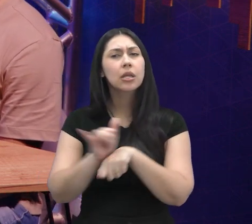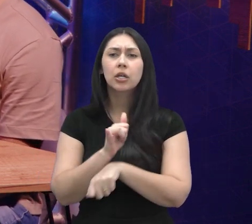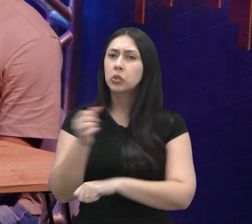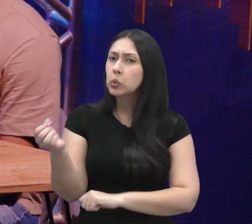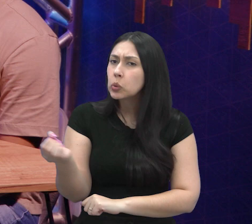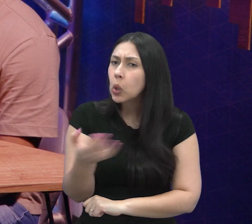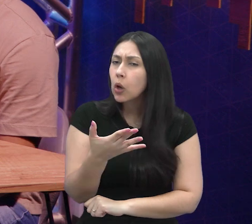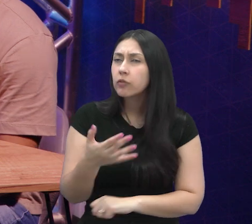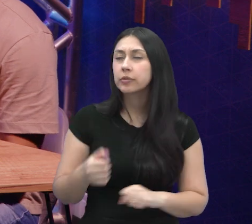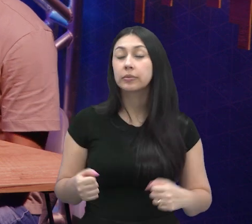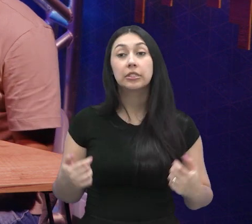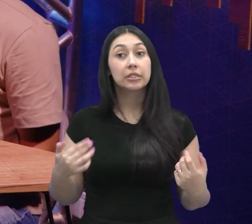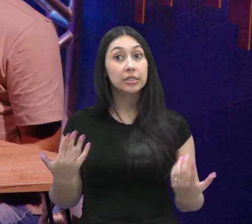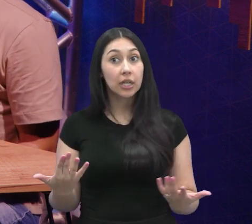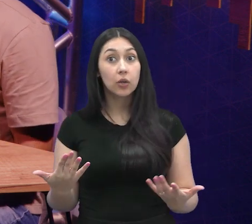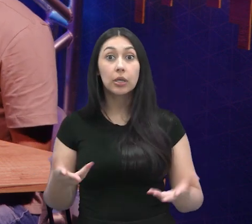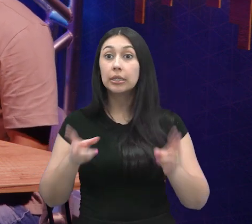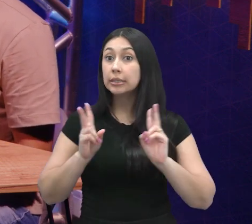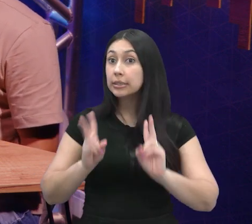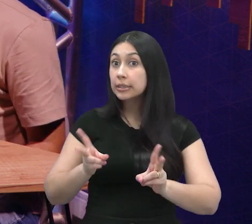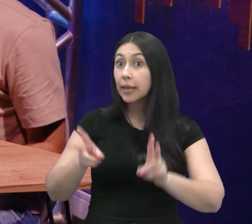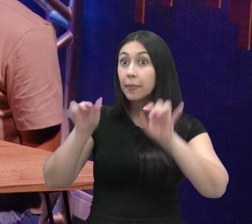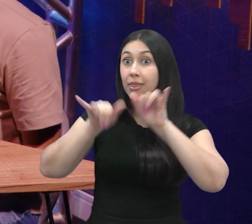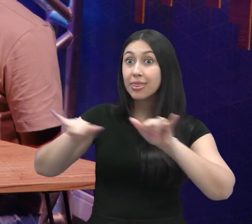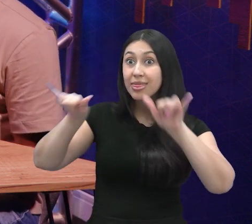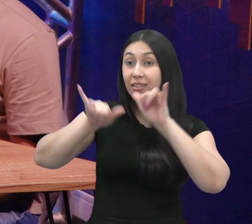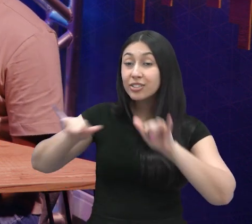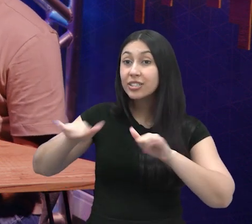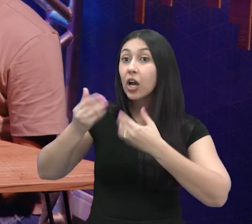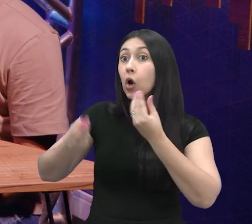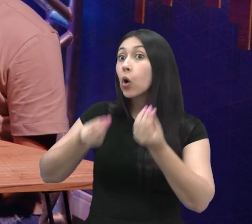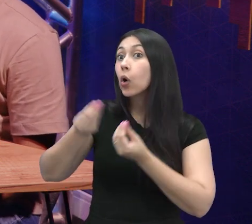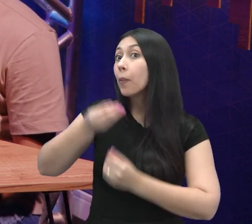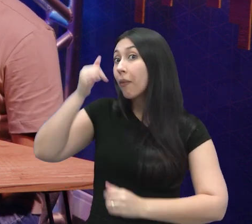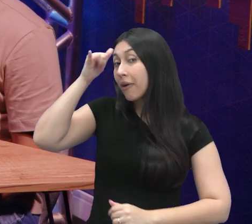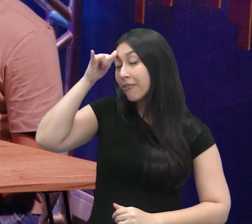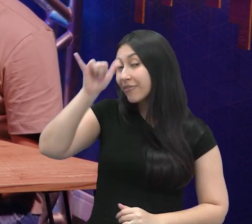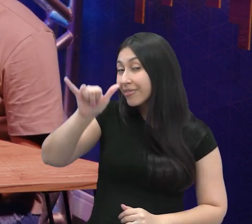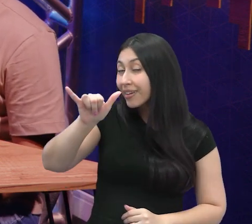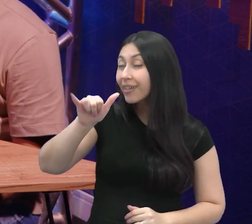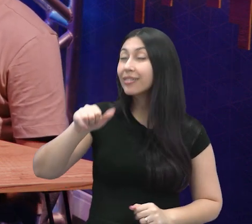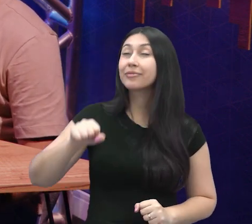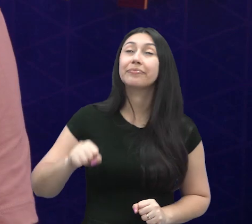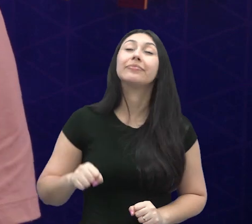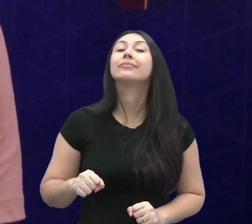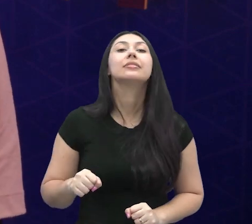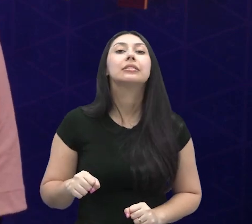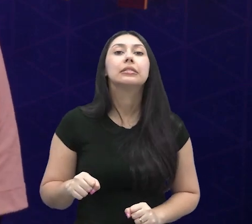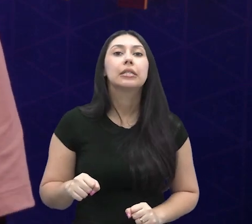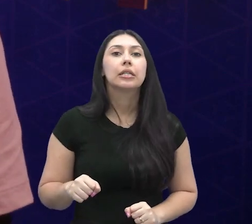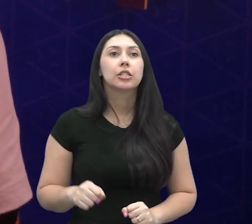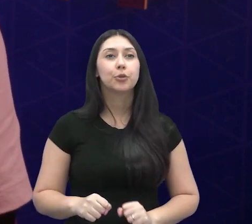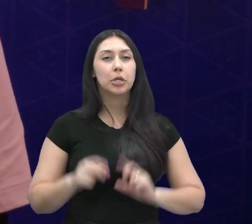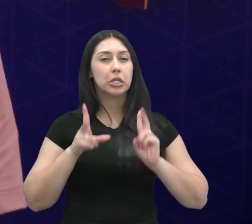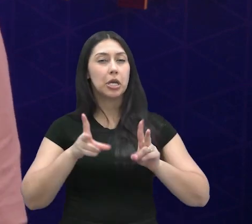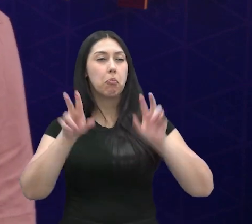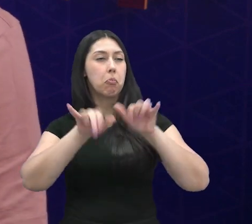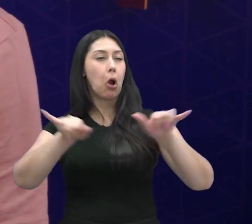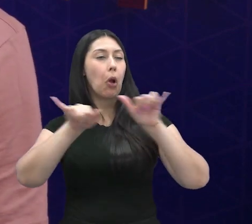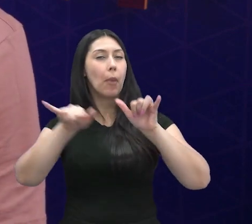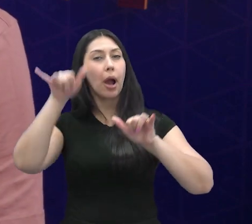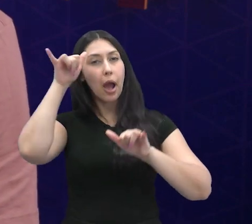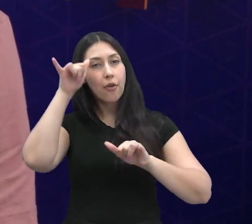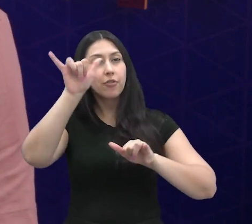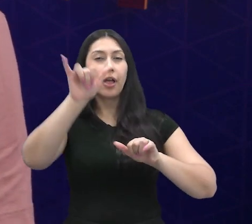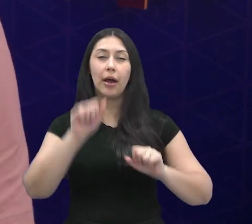que colocar, né? Então, por exemplo, a gente dava muita notícia sobre prevenção, né? Então, encher ali o